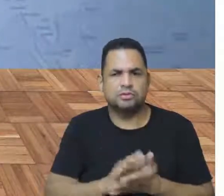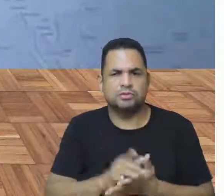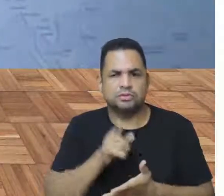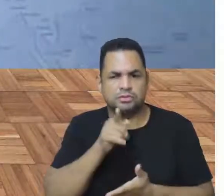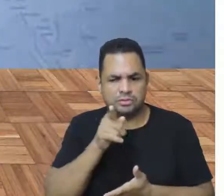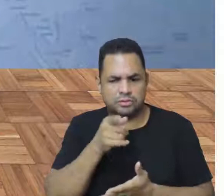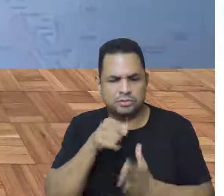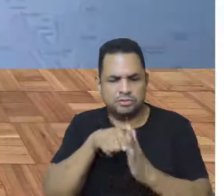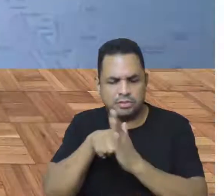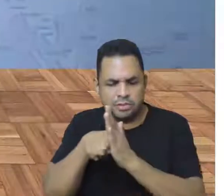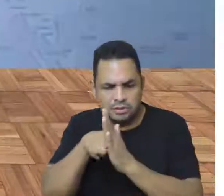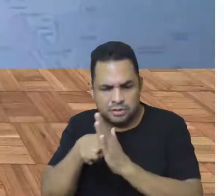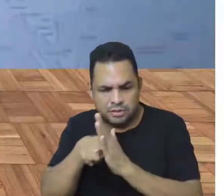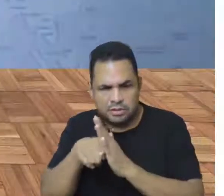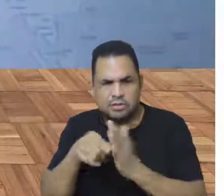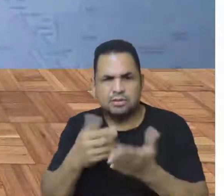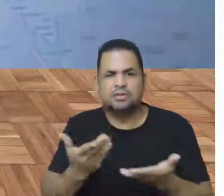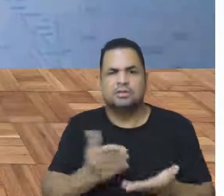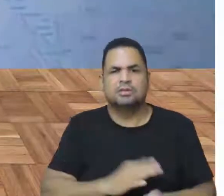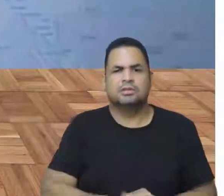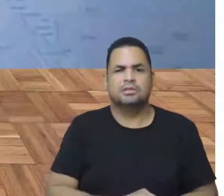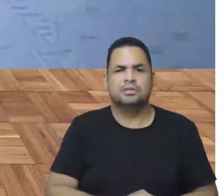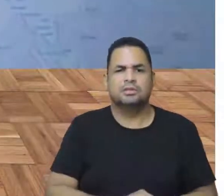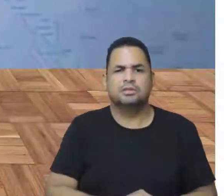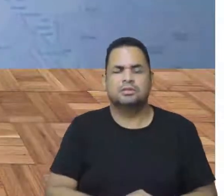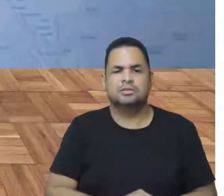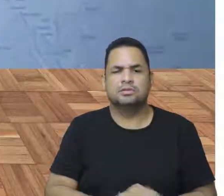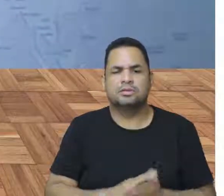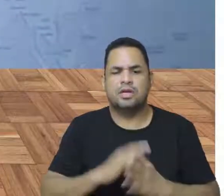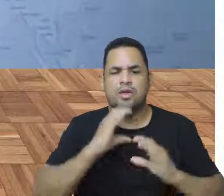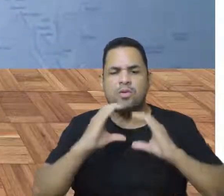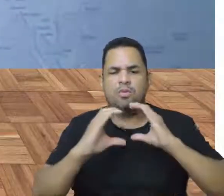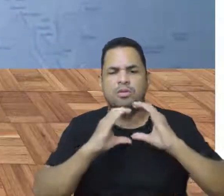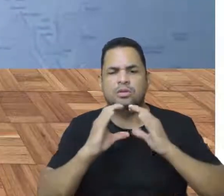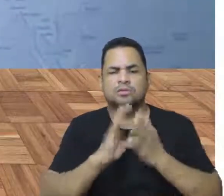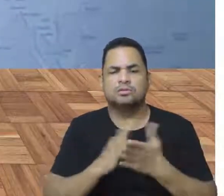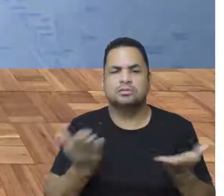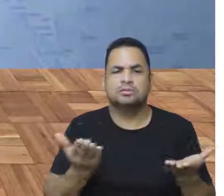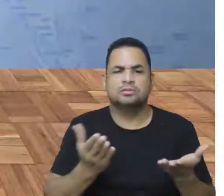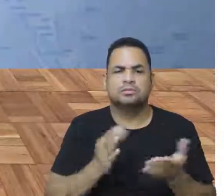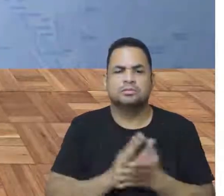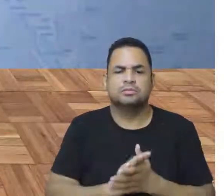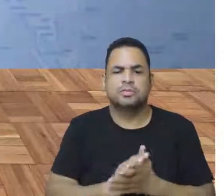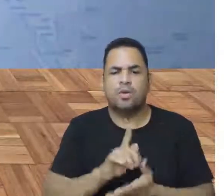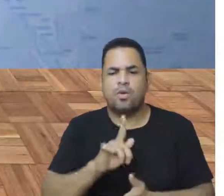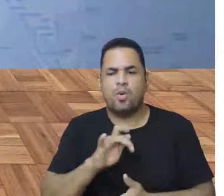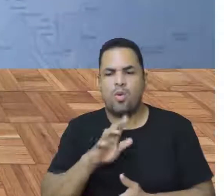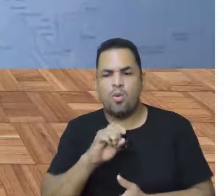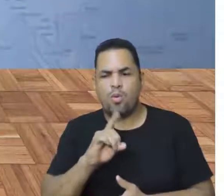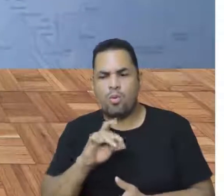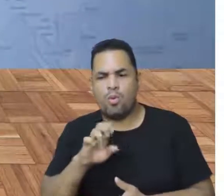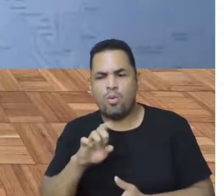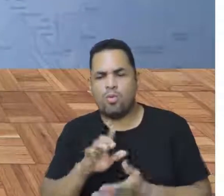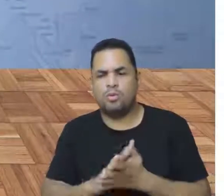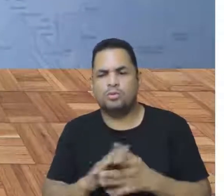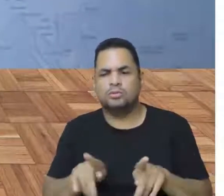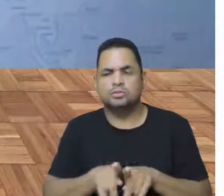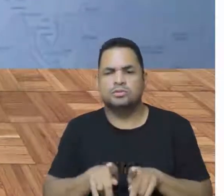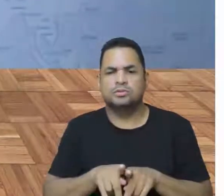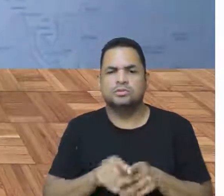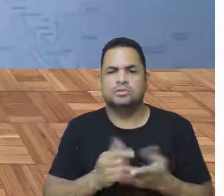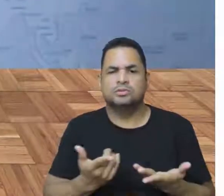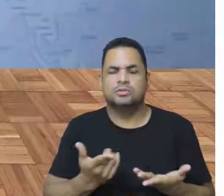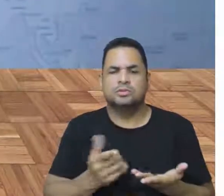vocês pesquisarem mais aí nos meios de comunicações que você tem, como, por exemplo, o Google. Eu agradeço de coração que